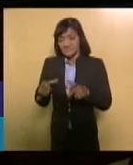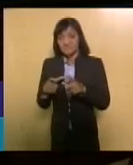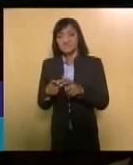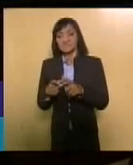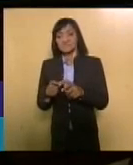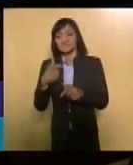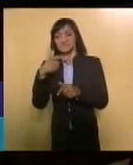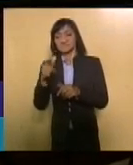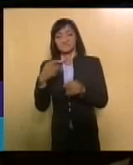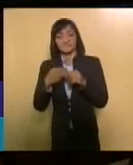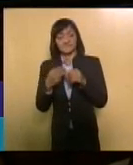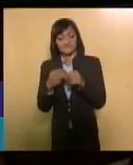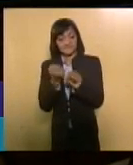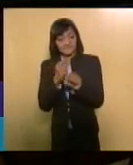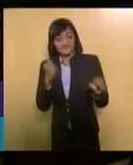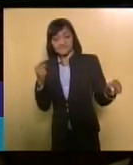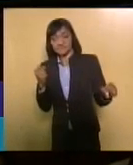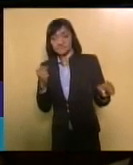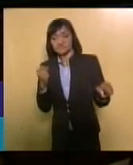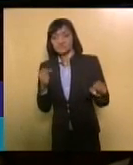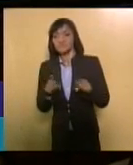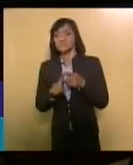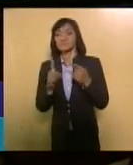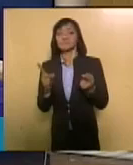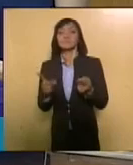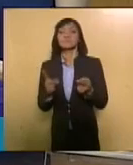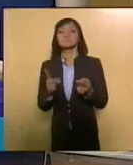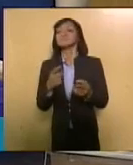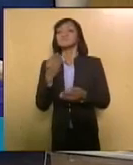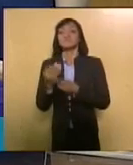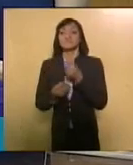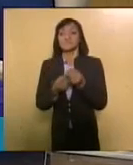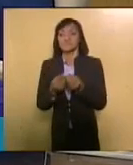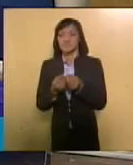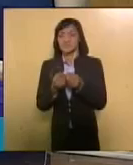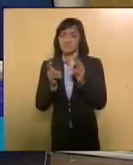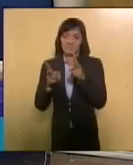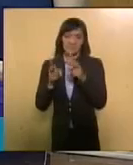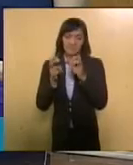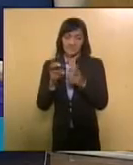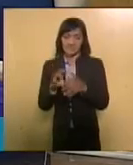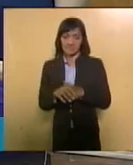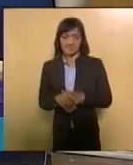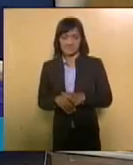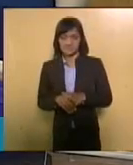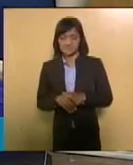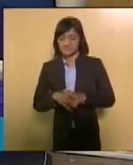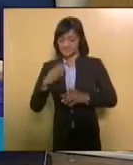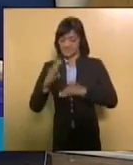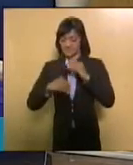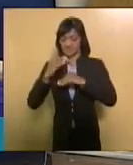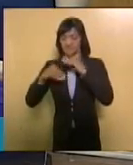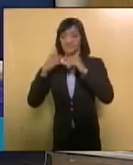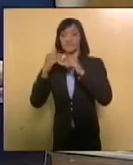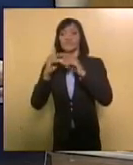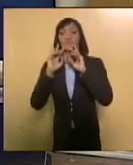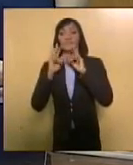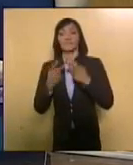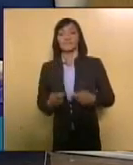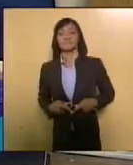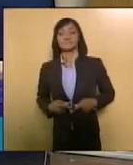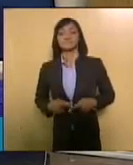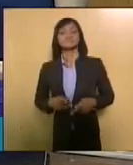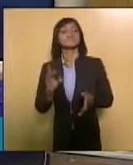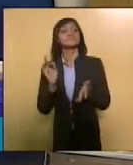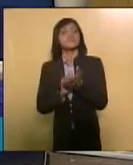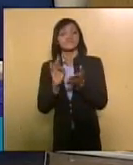gigante né mas qu a gente vai olar nas questões sociis Nas questões e de desenvolvimento humano existe o verdadeiro